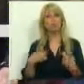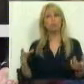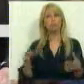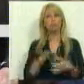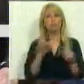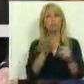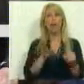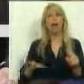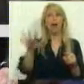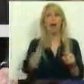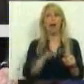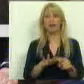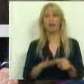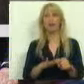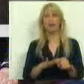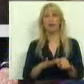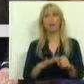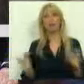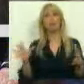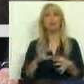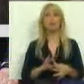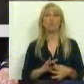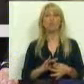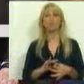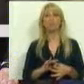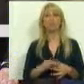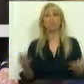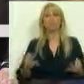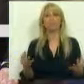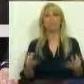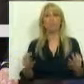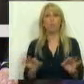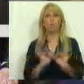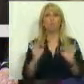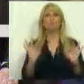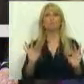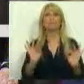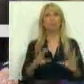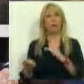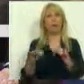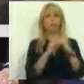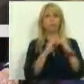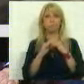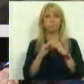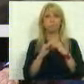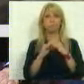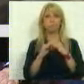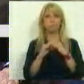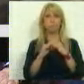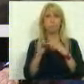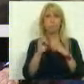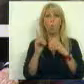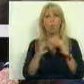a esta área são os adequados, são proporcionais e que não temos aqui uma distorção